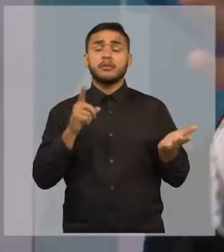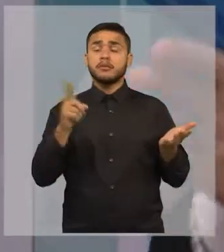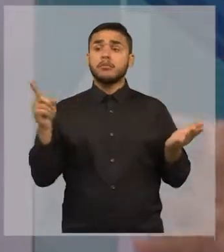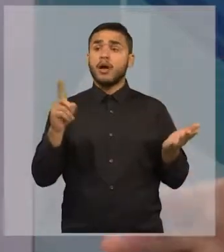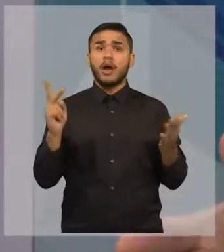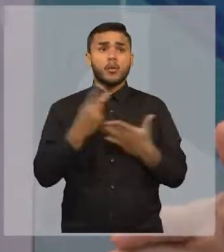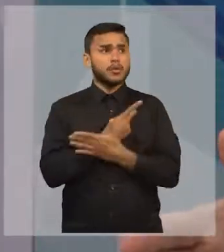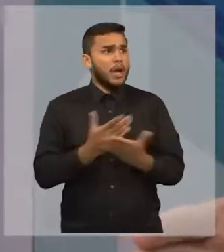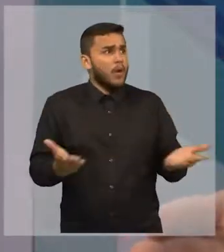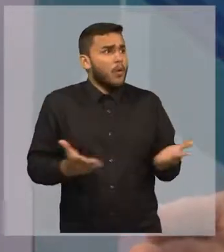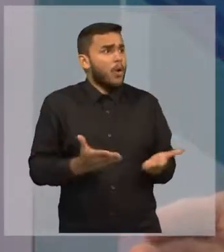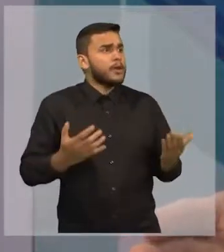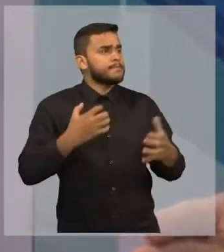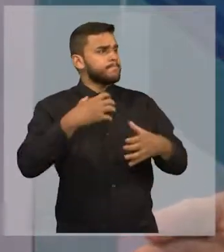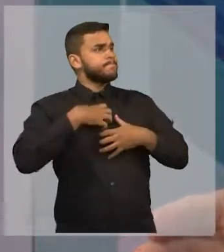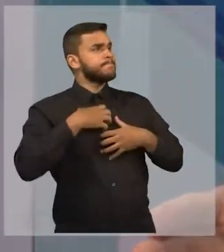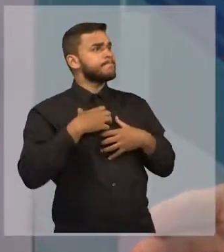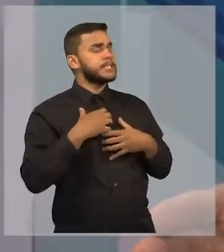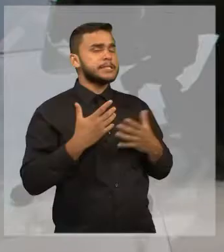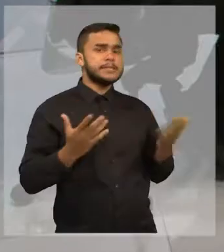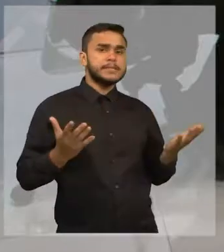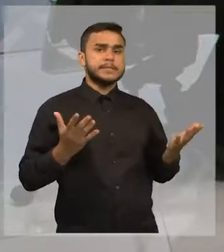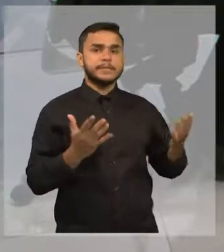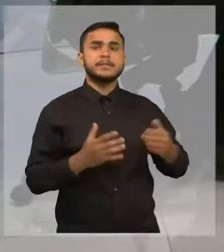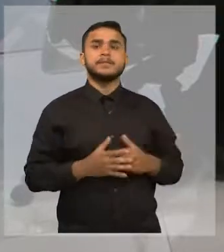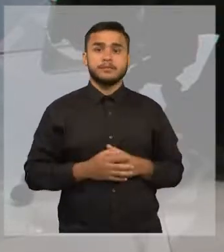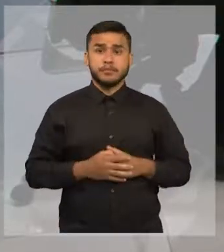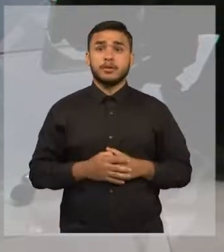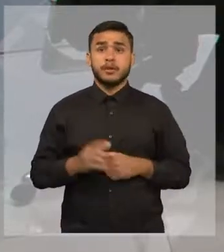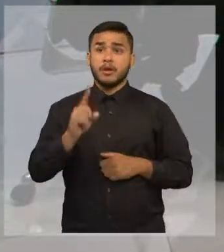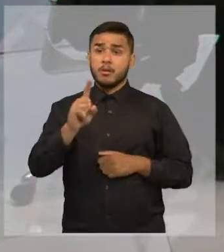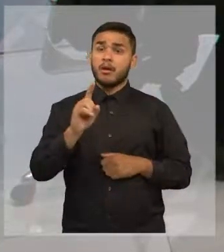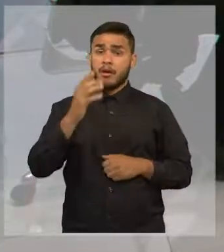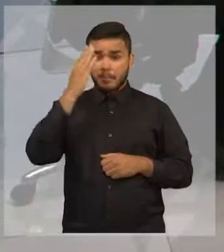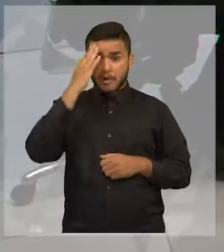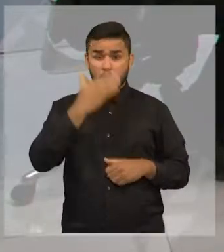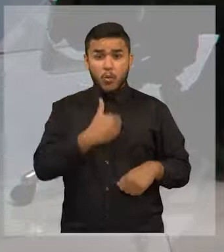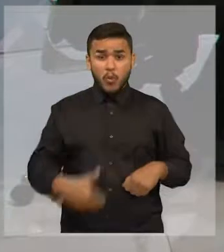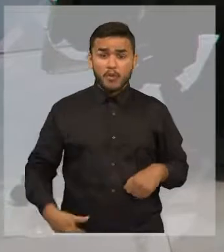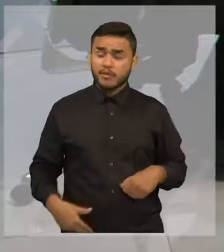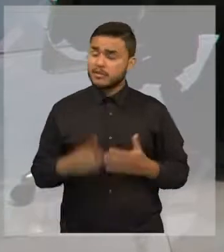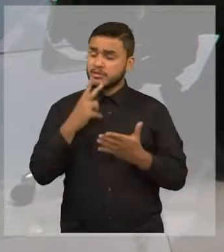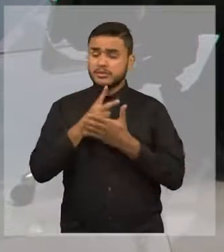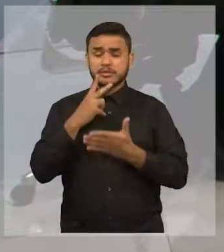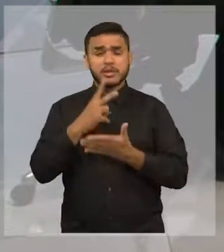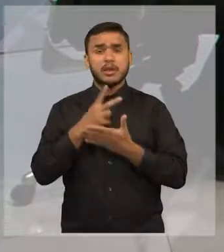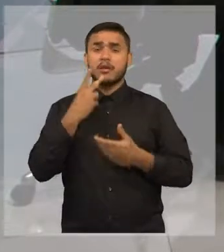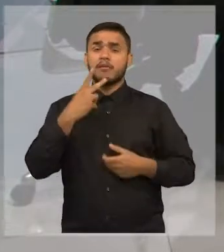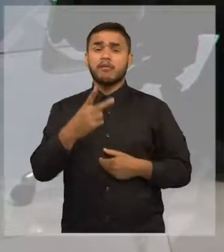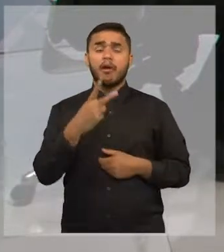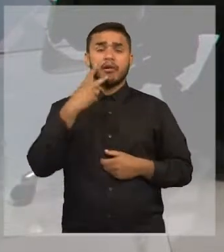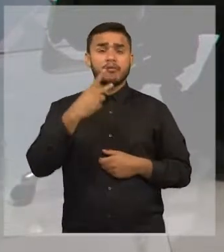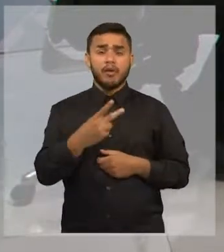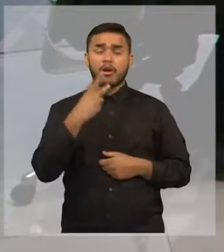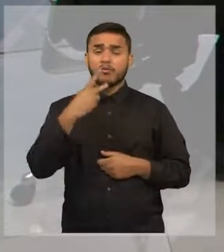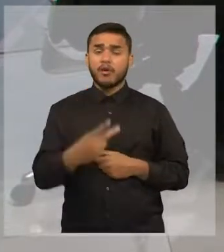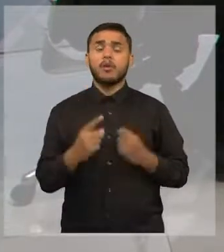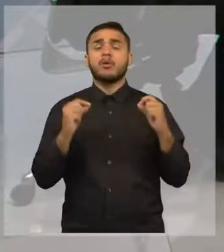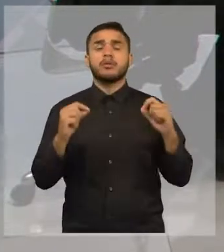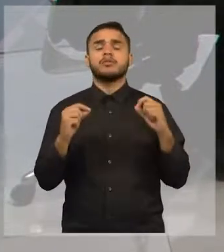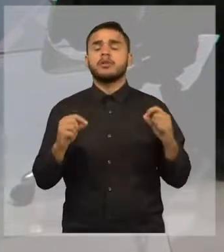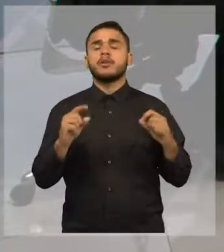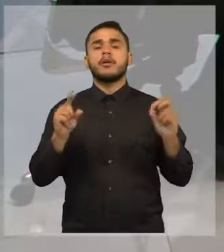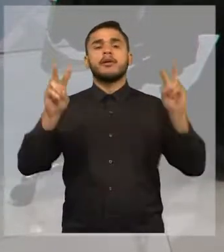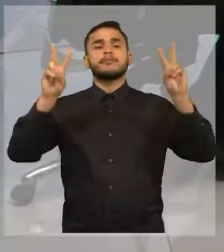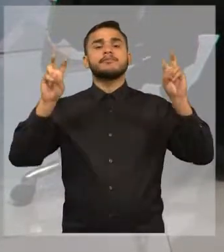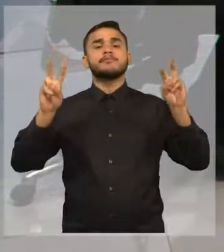como as coisas estão sendo feitas. Né? O problema é que o governo bate cabeça o tempo todo, né? E as